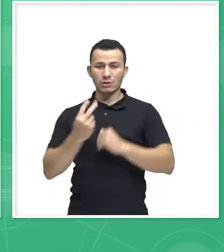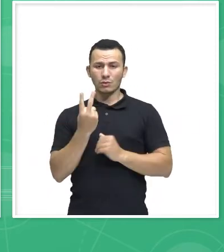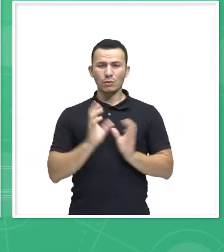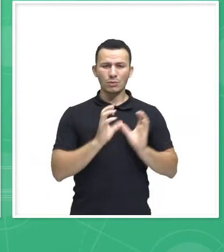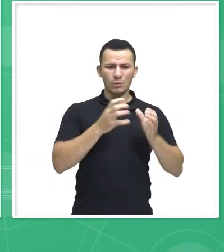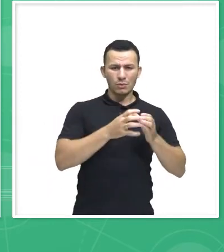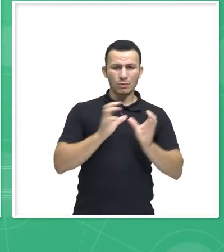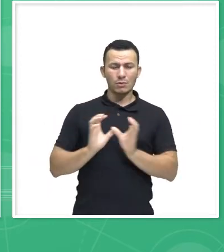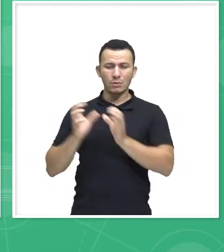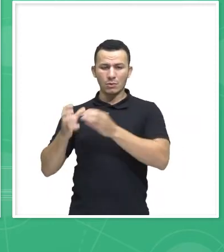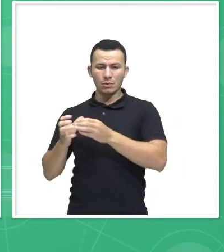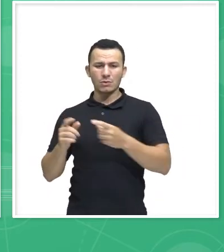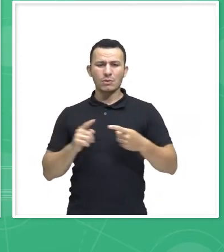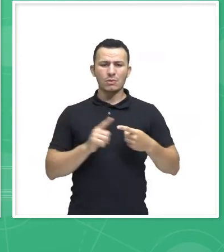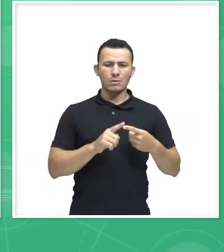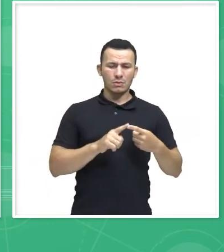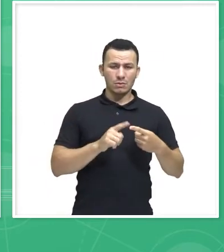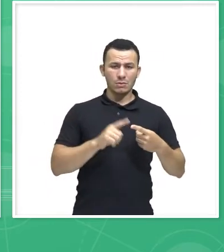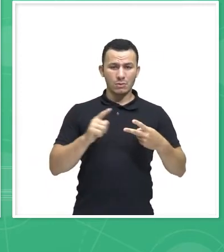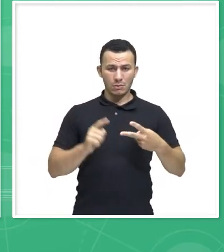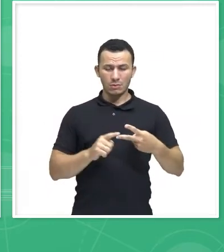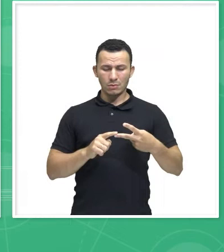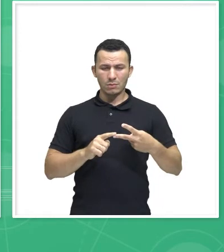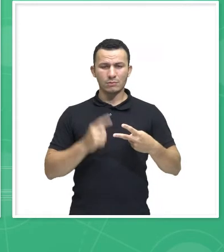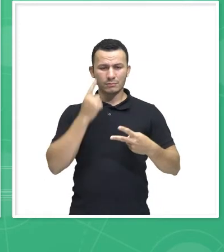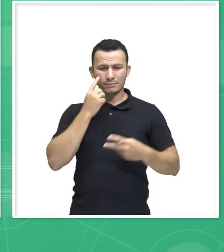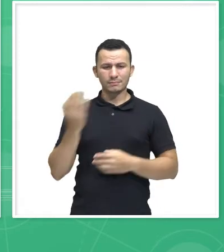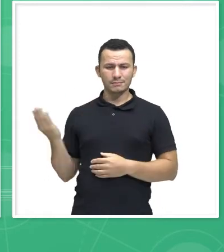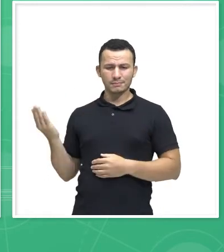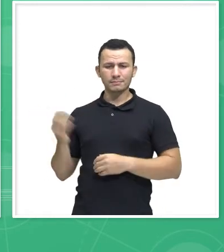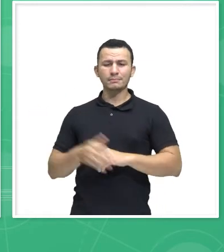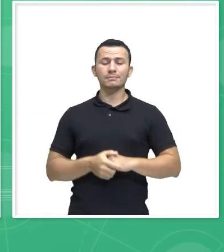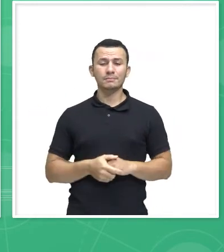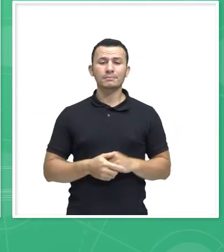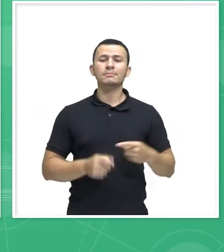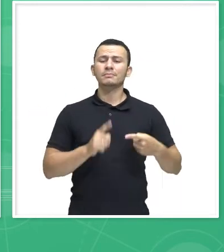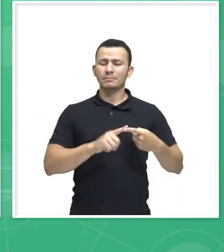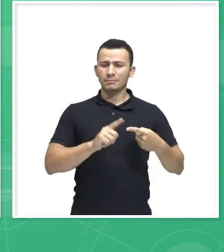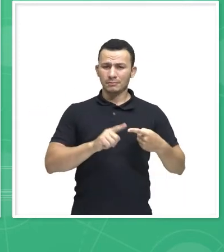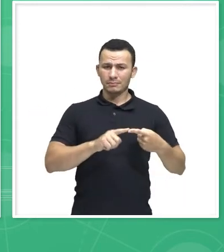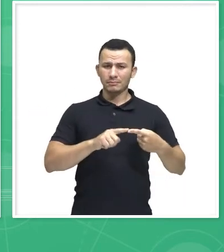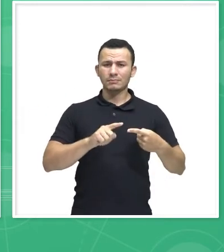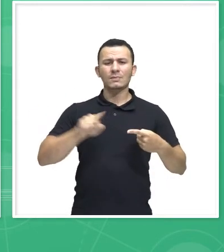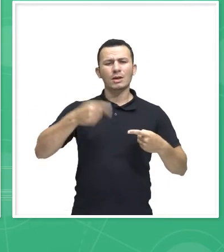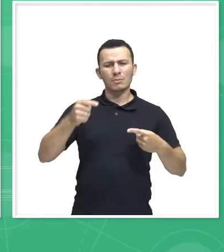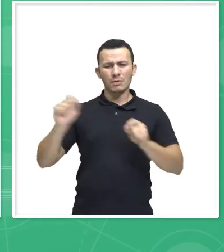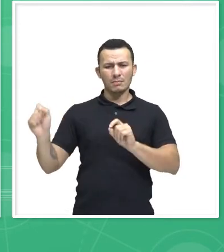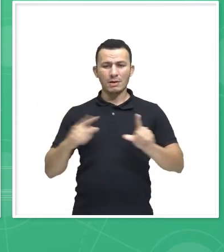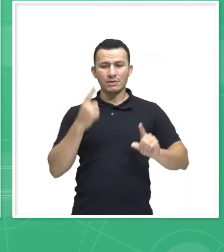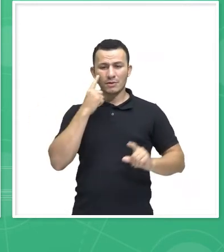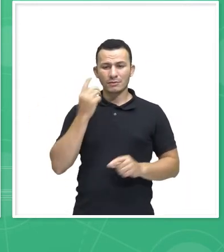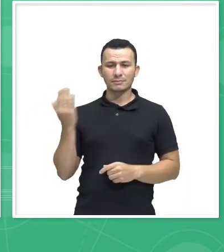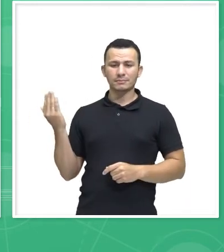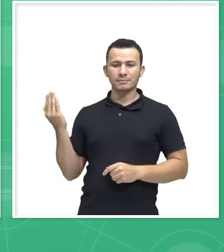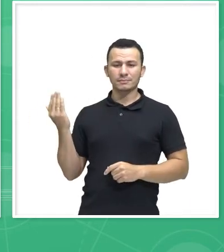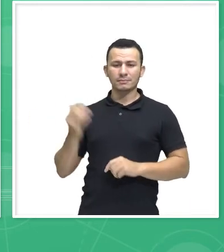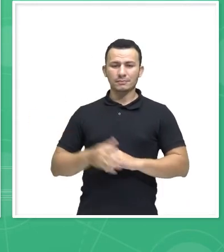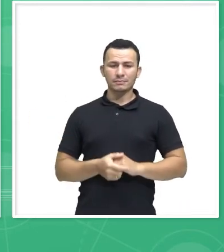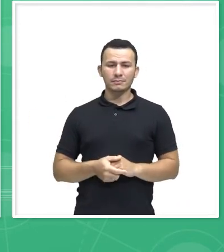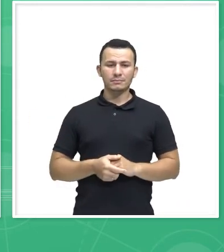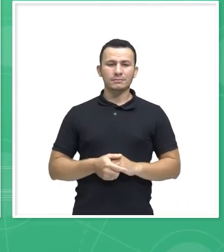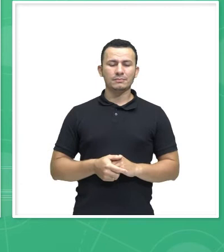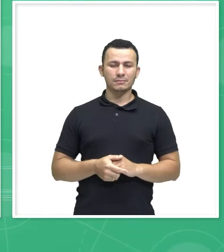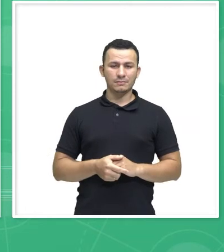classes actinopterigeos e sarcopterígeos o saco pterígios a gente vai ver aí na próxima imagem Olha lá